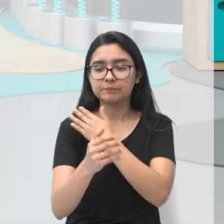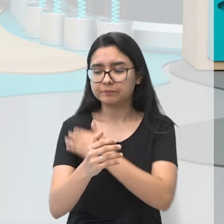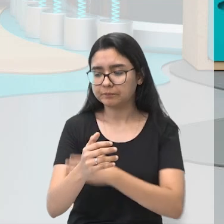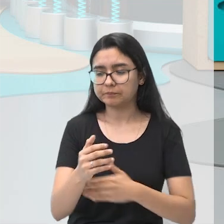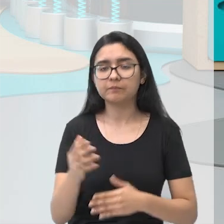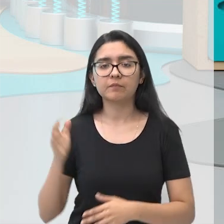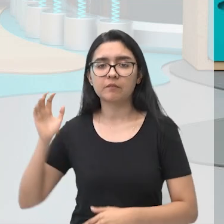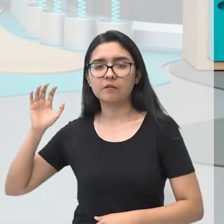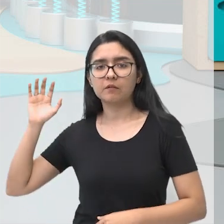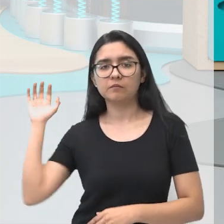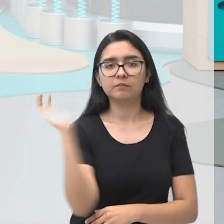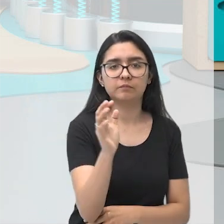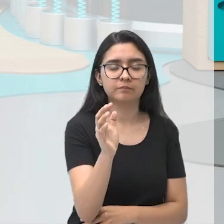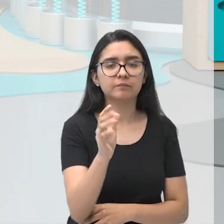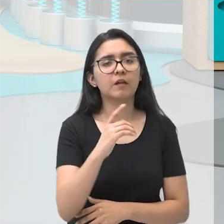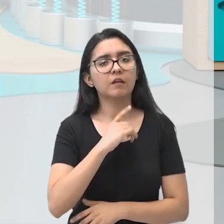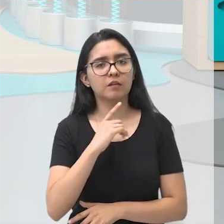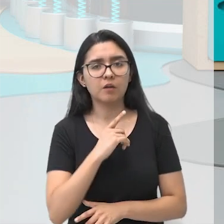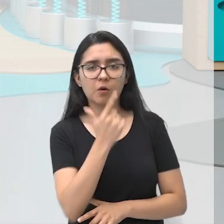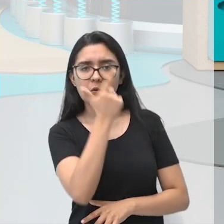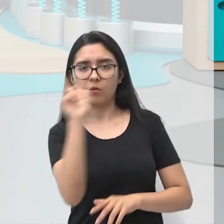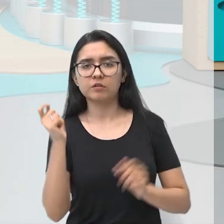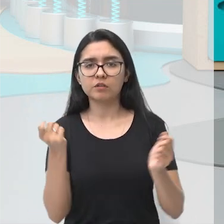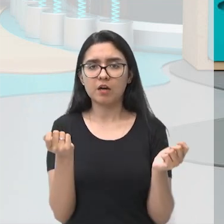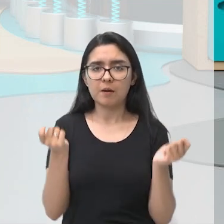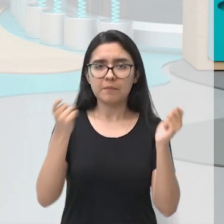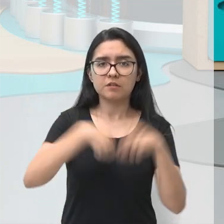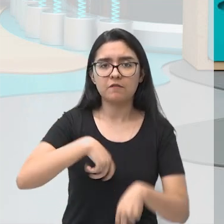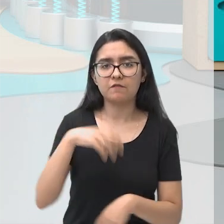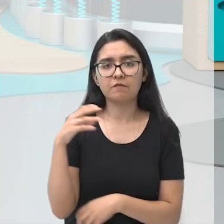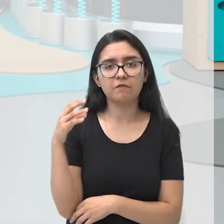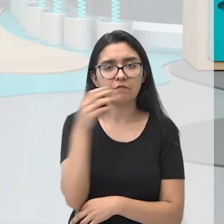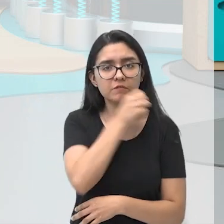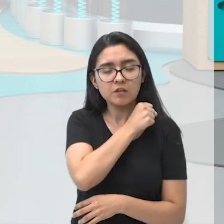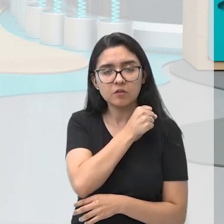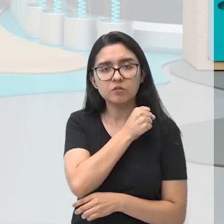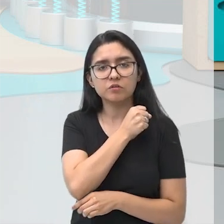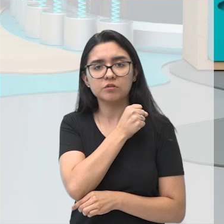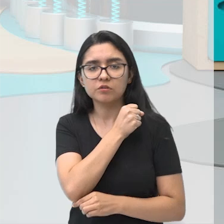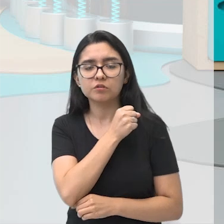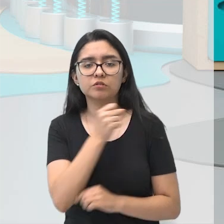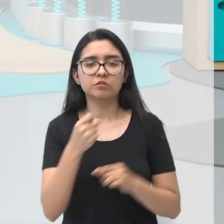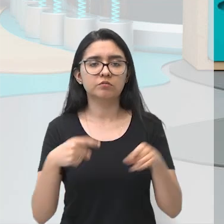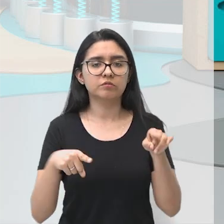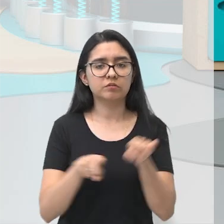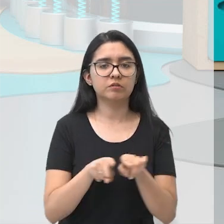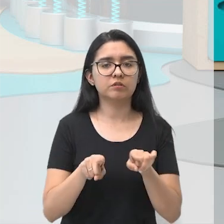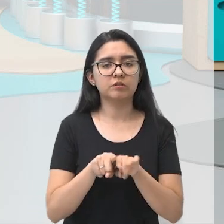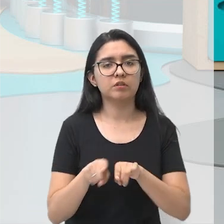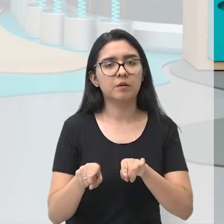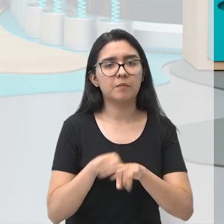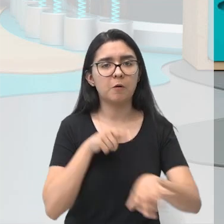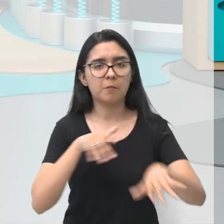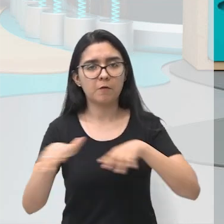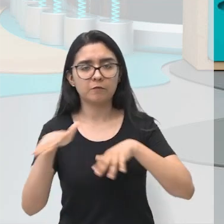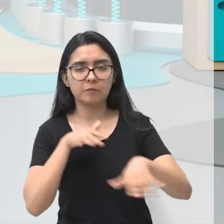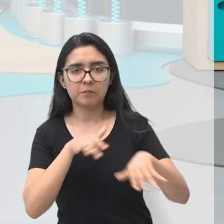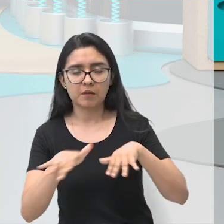apesar de ter outras capacidades envolvidas ali, né? Uma velocidade, a agilidade para, de repente, se livrar